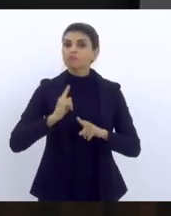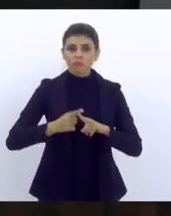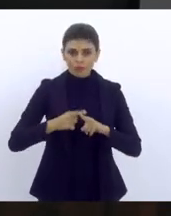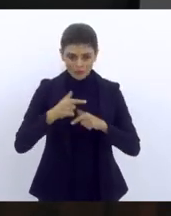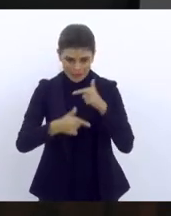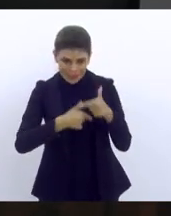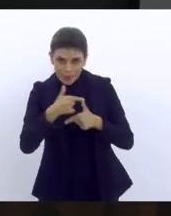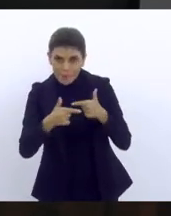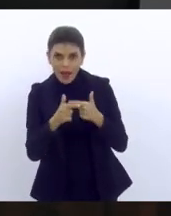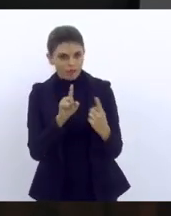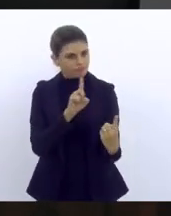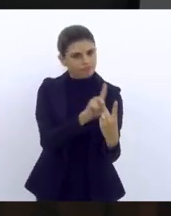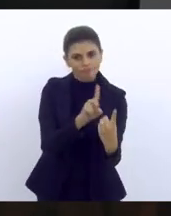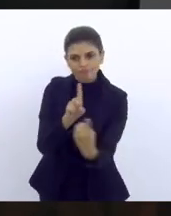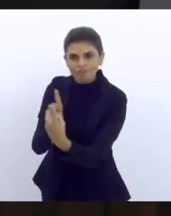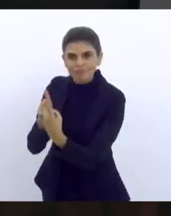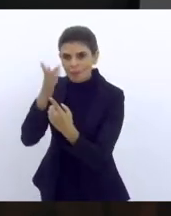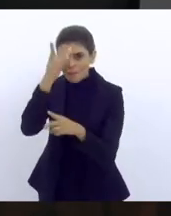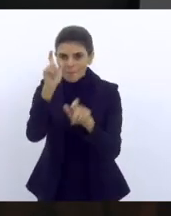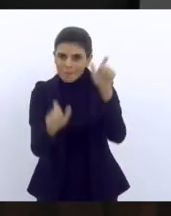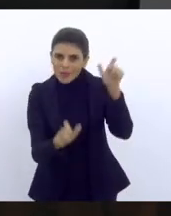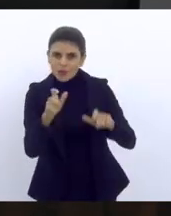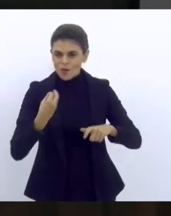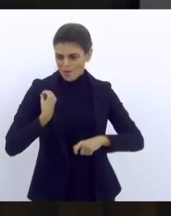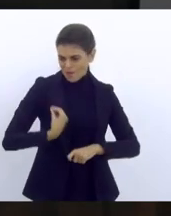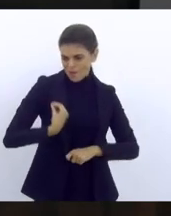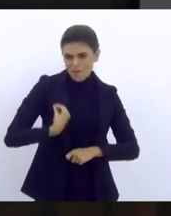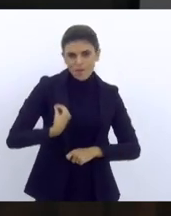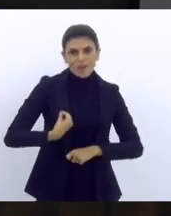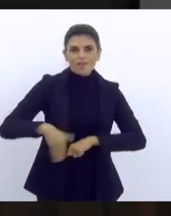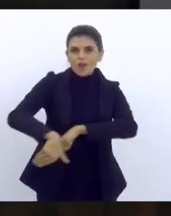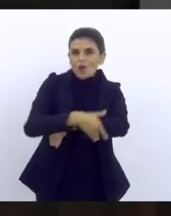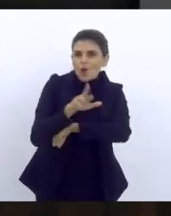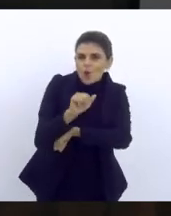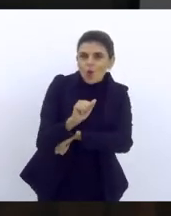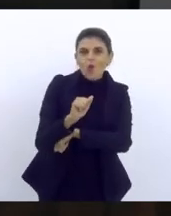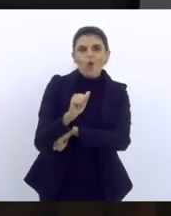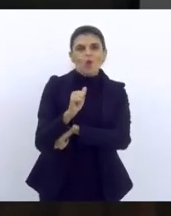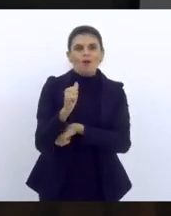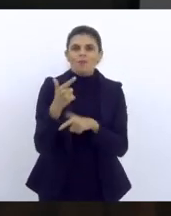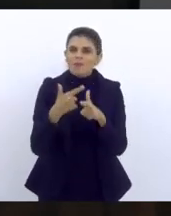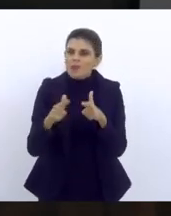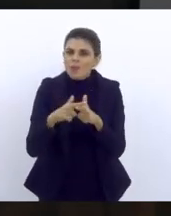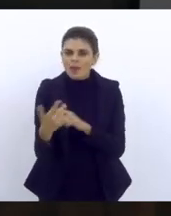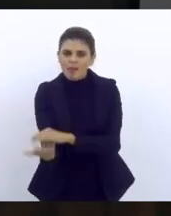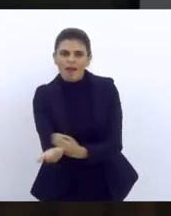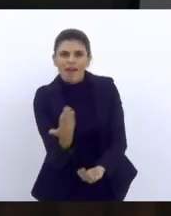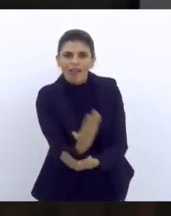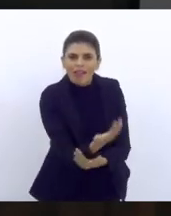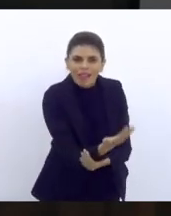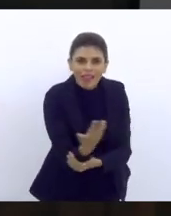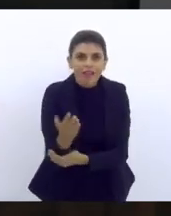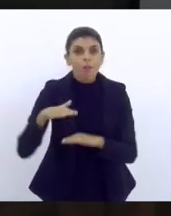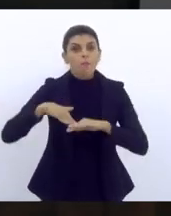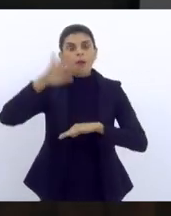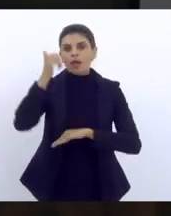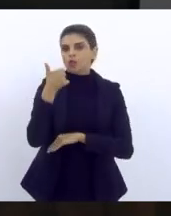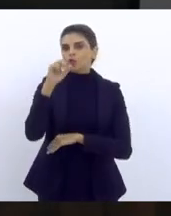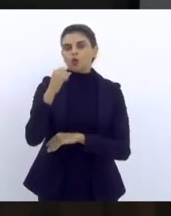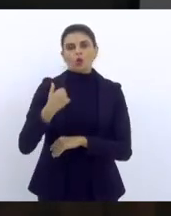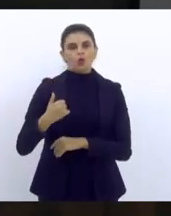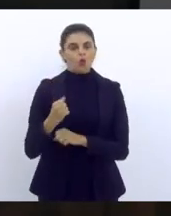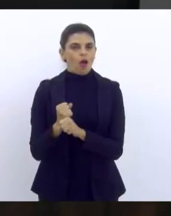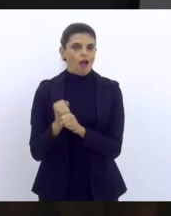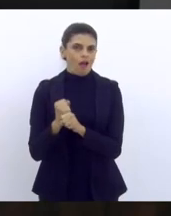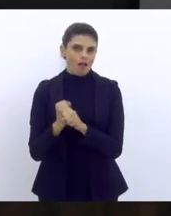com pessoas em situação de vulnerabilidade social já se estende na nossa vida há mais de 18 anos. Tanto